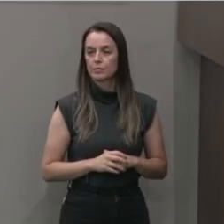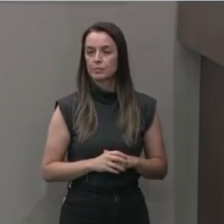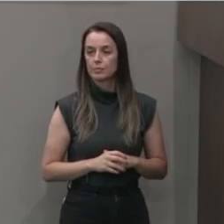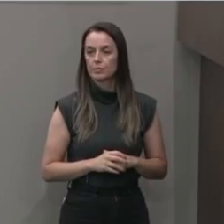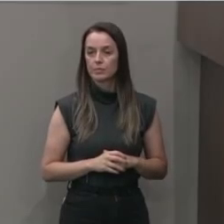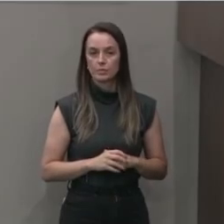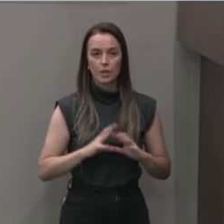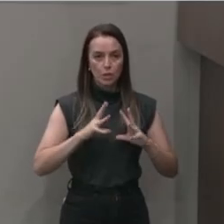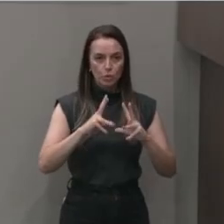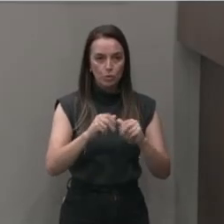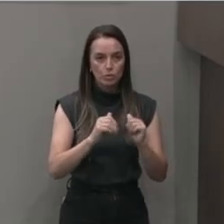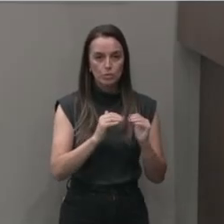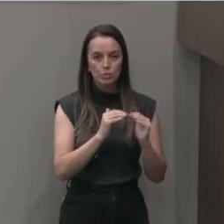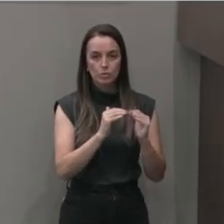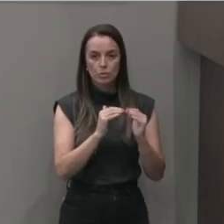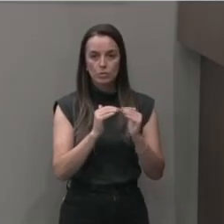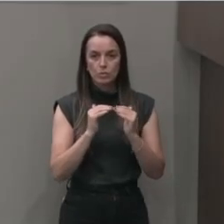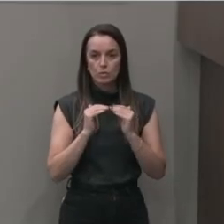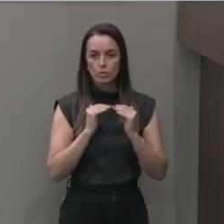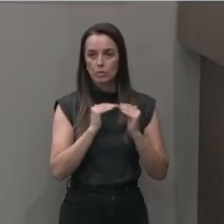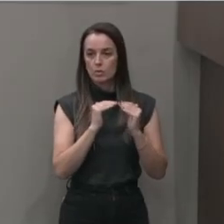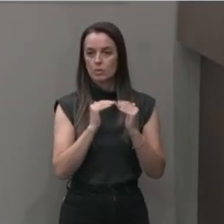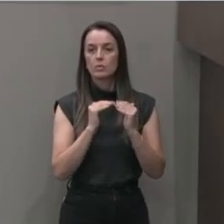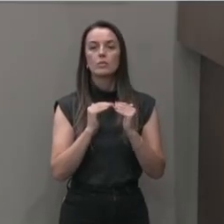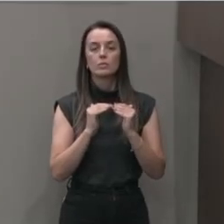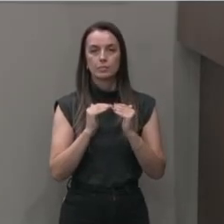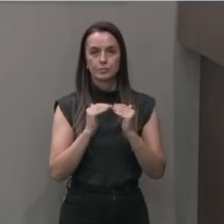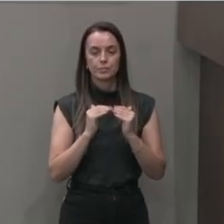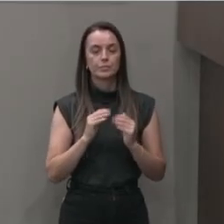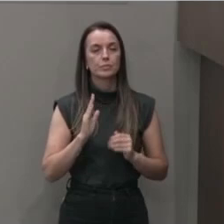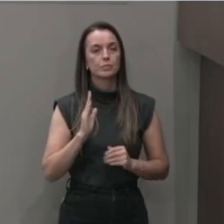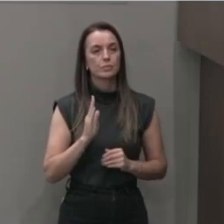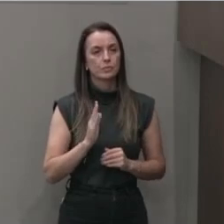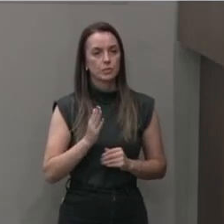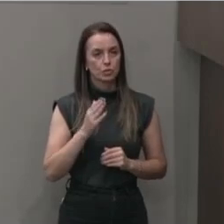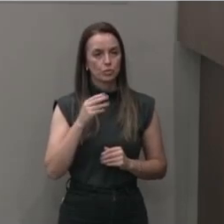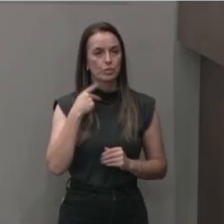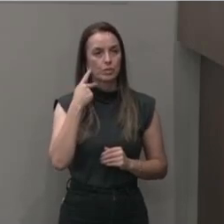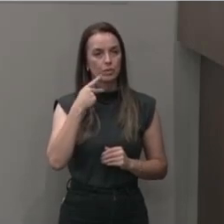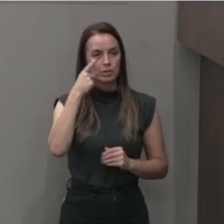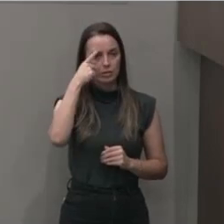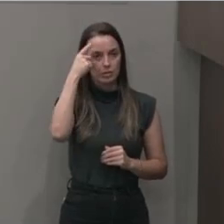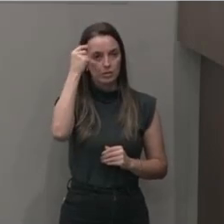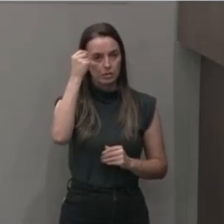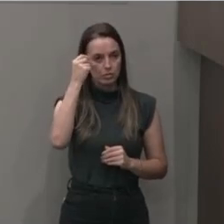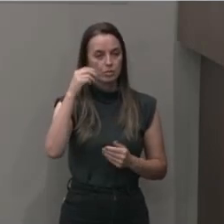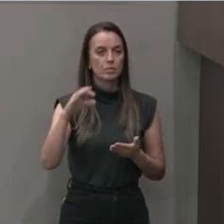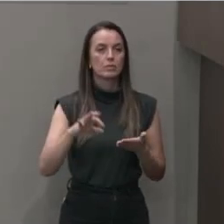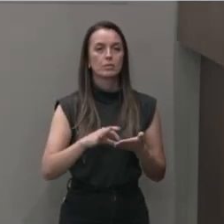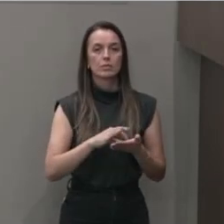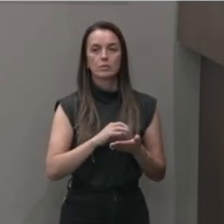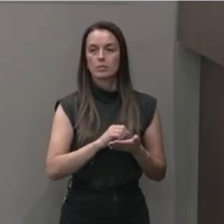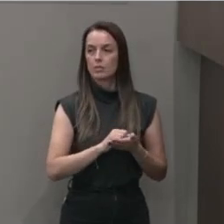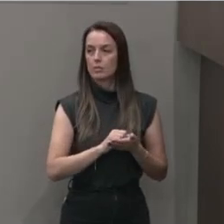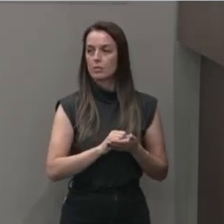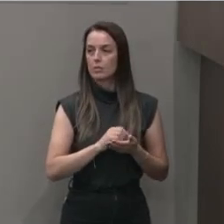Acordo? Não. A vereadora Regina já se manifestou, quer falar? Alguém mais,